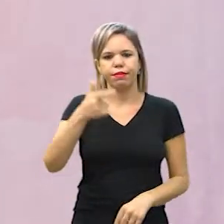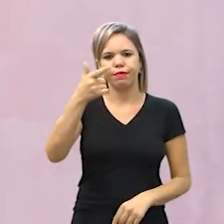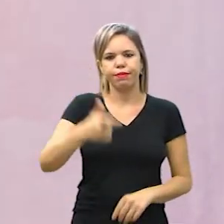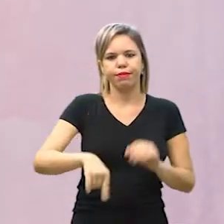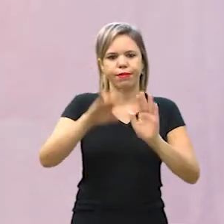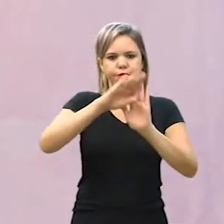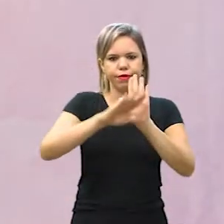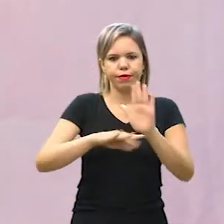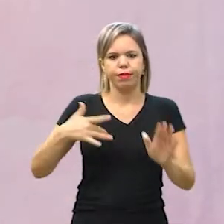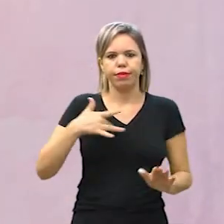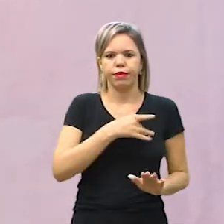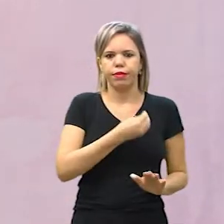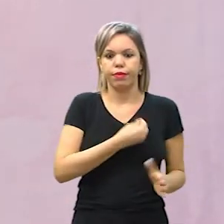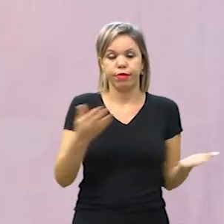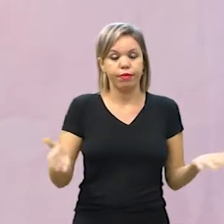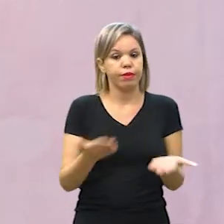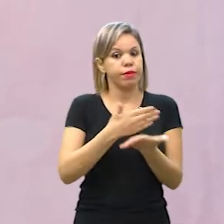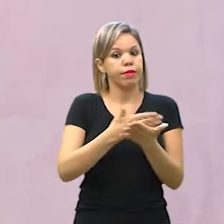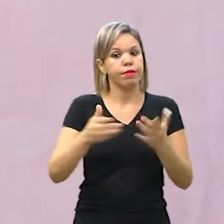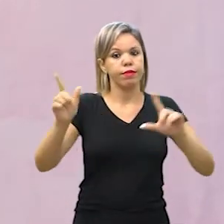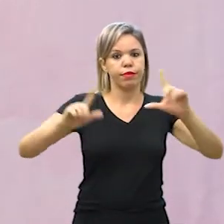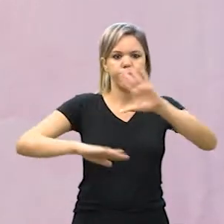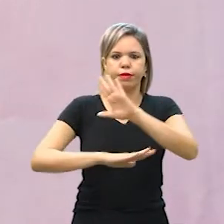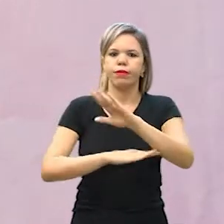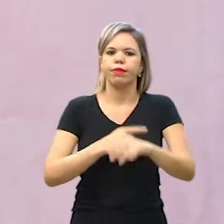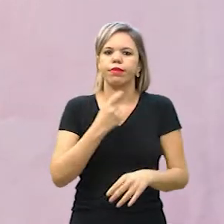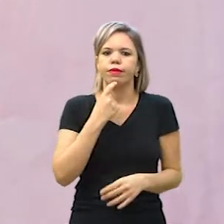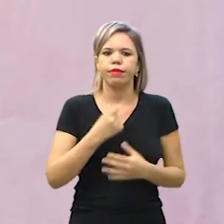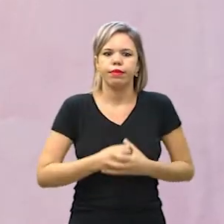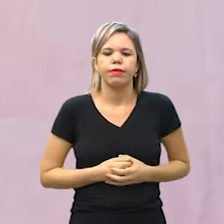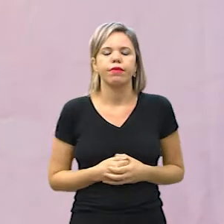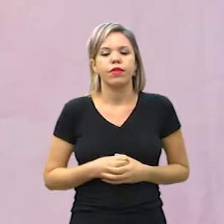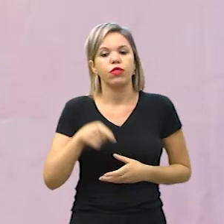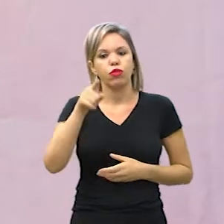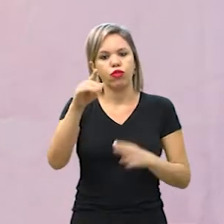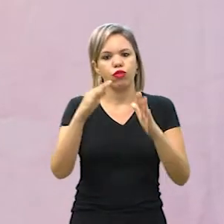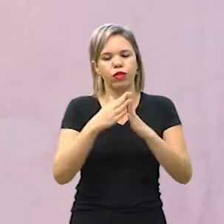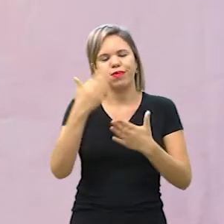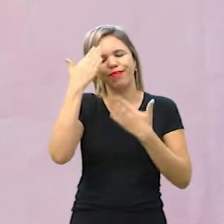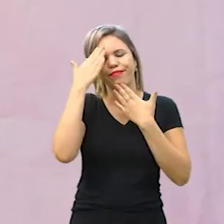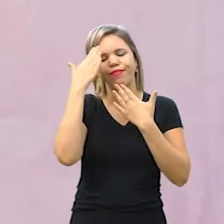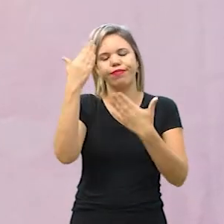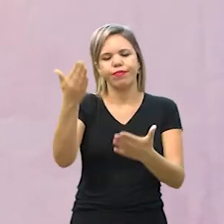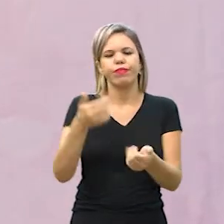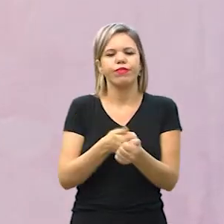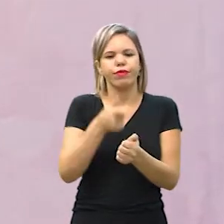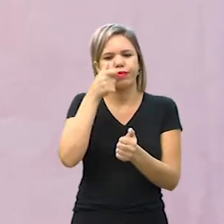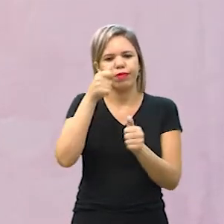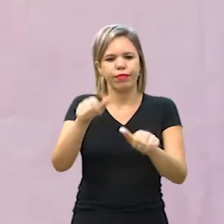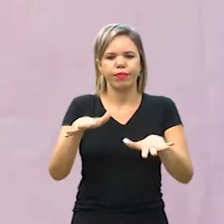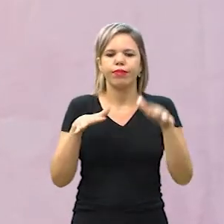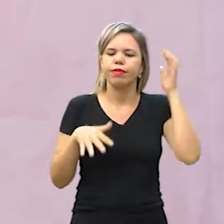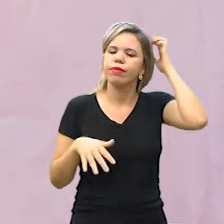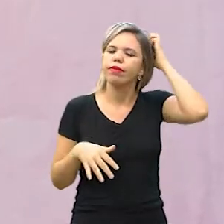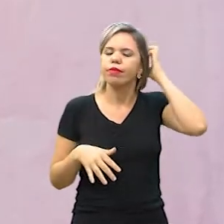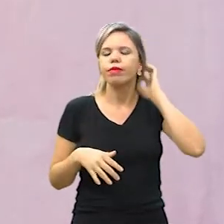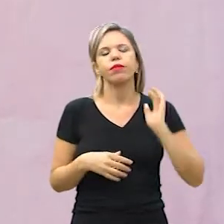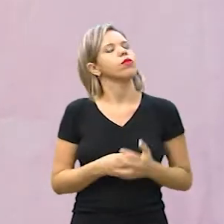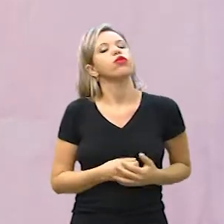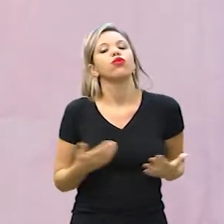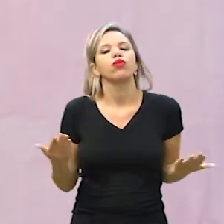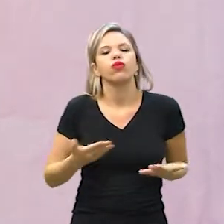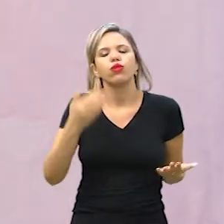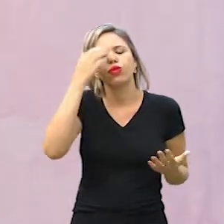Olá, mais um programa Saúde e Vida começando aqui pela tela da TV Câmara Campinas. A vocês de casa, muito obrigada pela companhia e